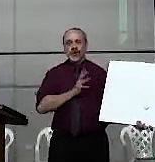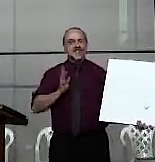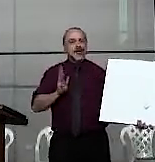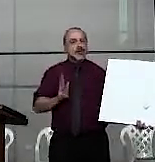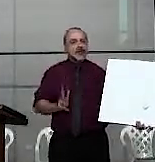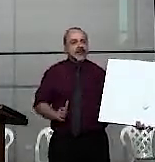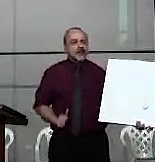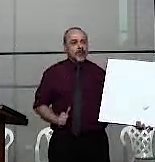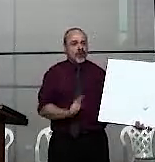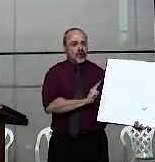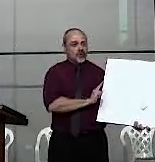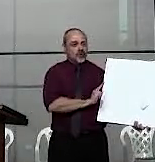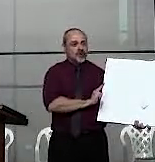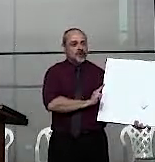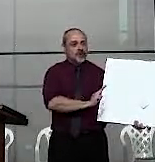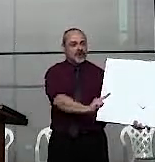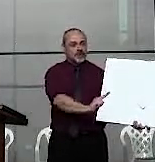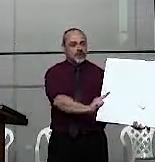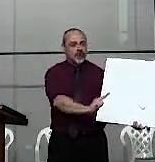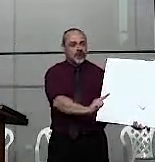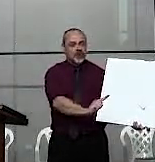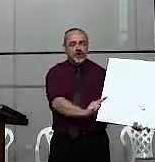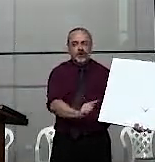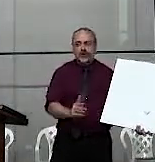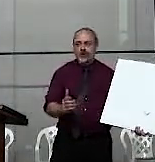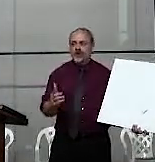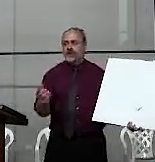Um coração limpo.